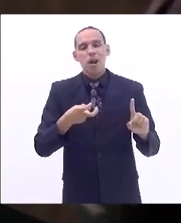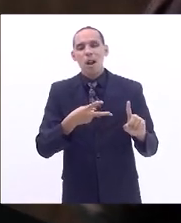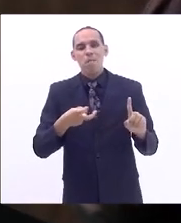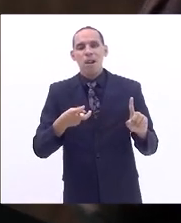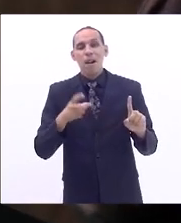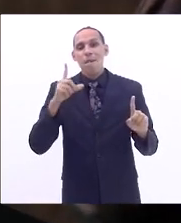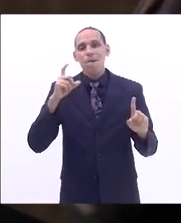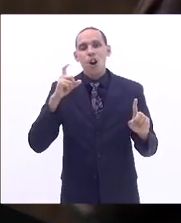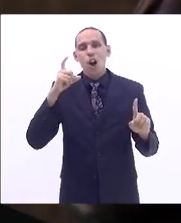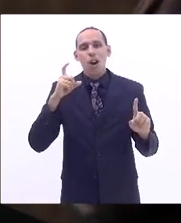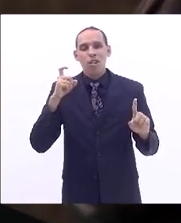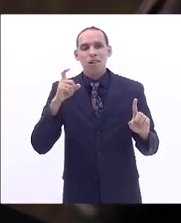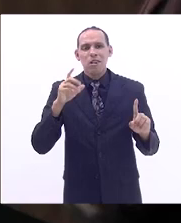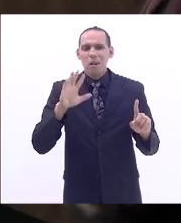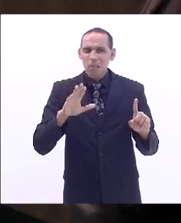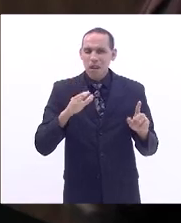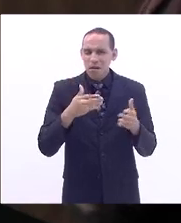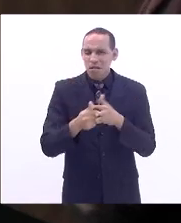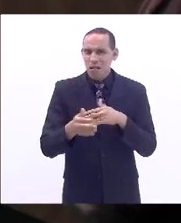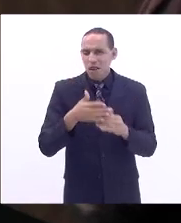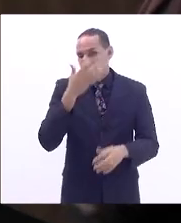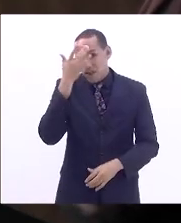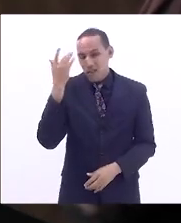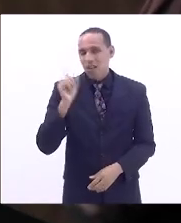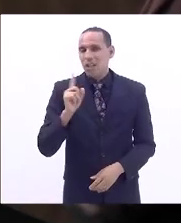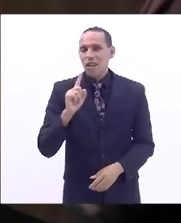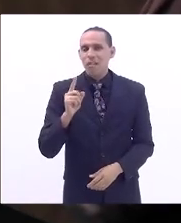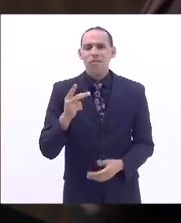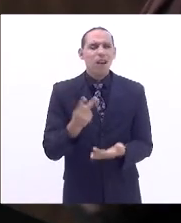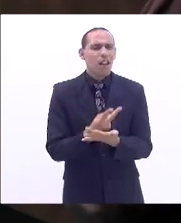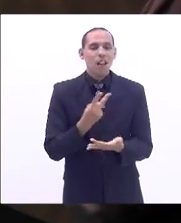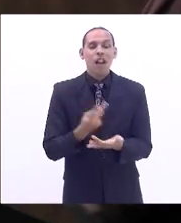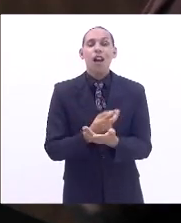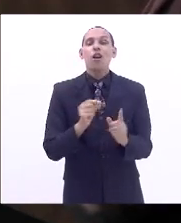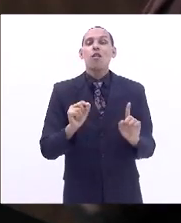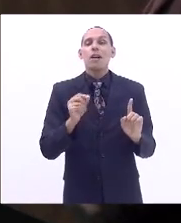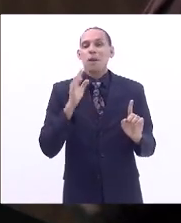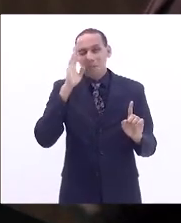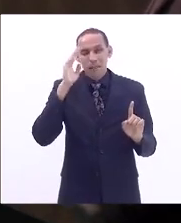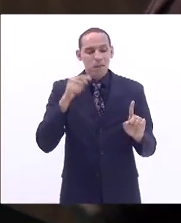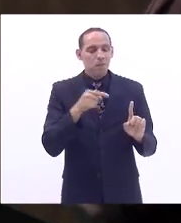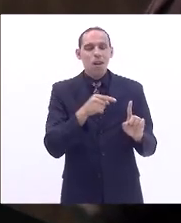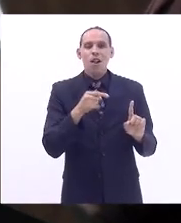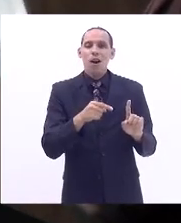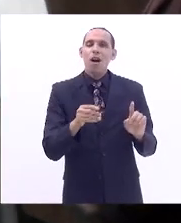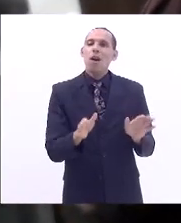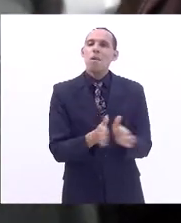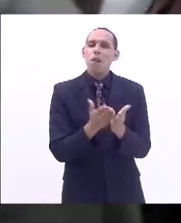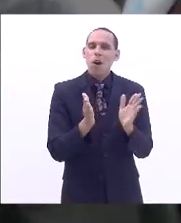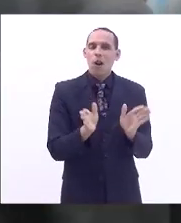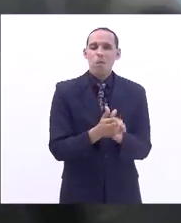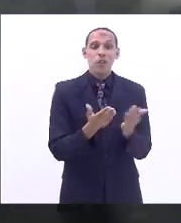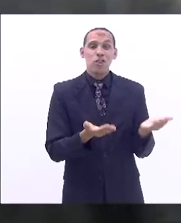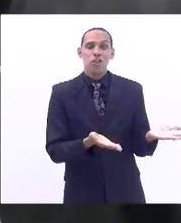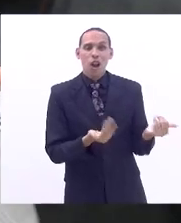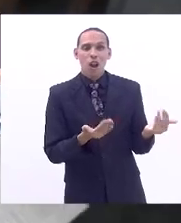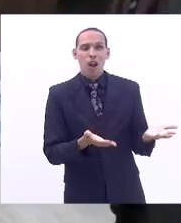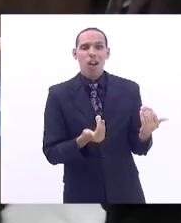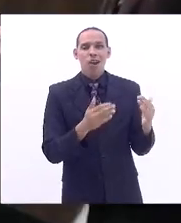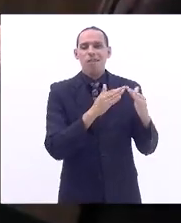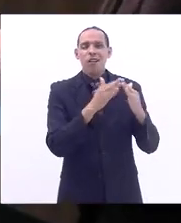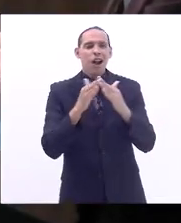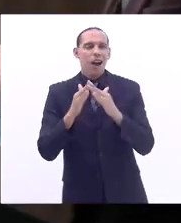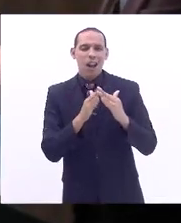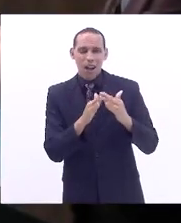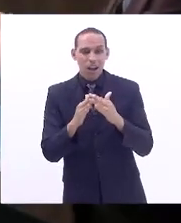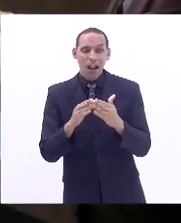limite bom então quaisquer pessoas e todos os carros são jovens negros pobres favelados está acontecendo no Rio Janeiro